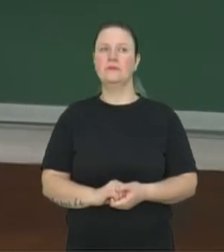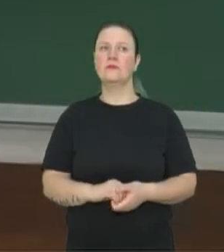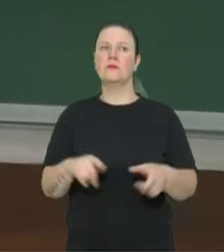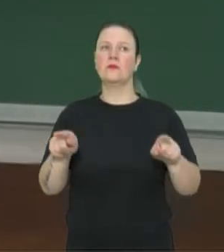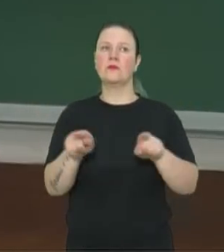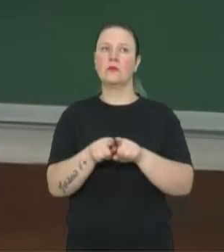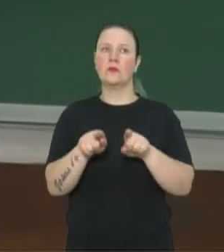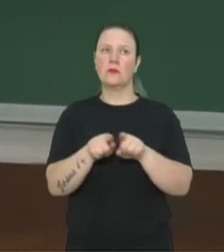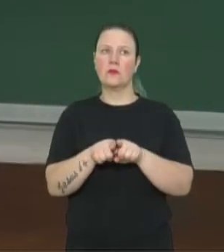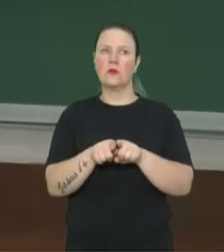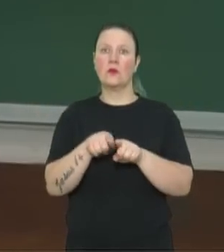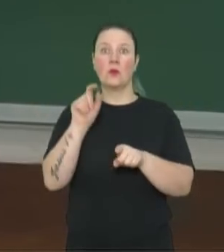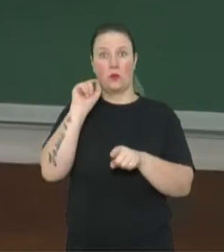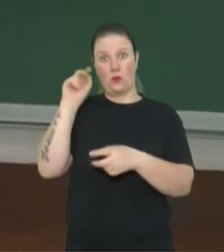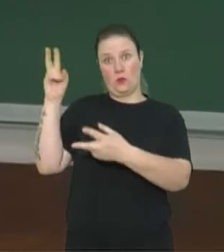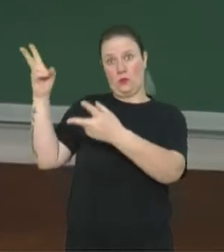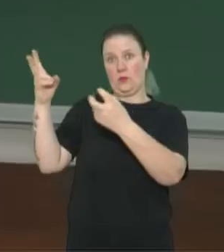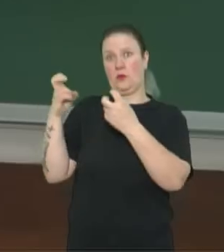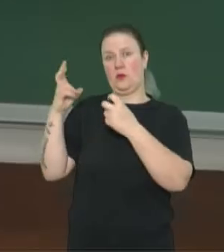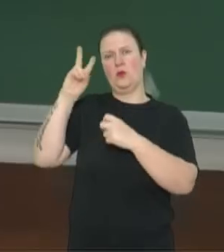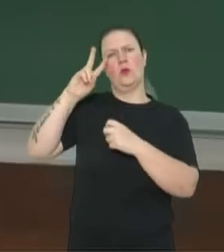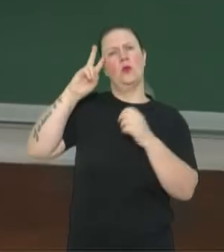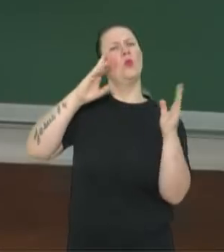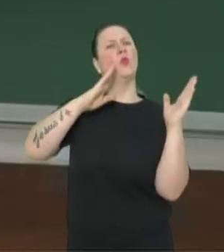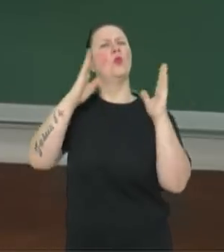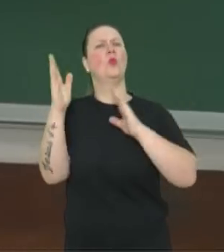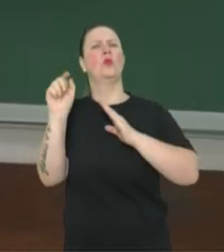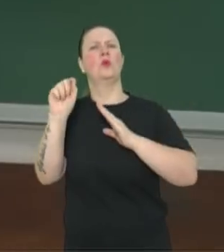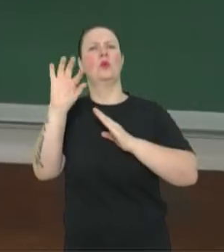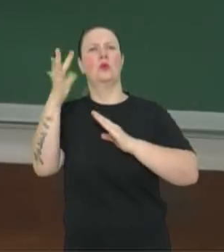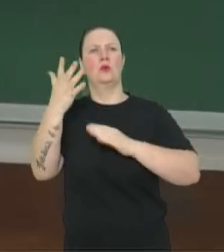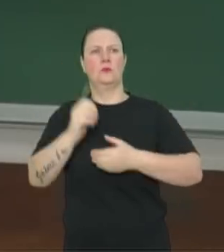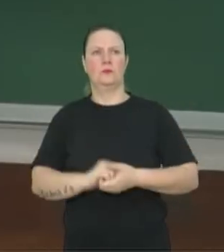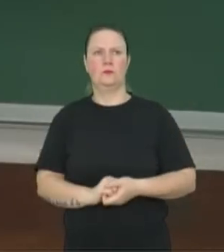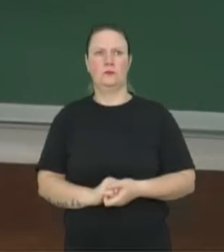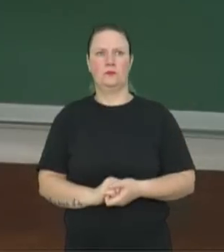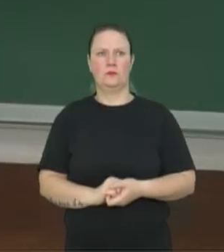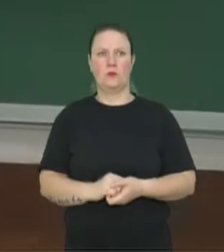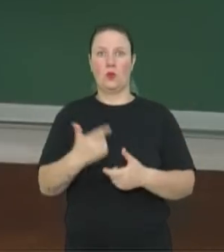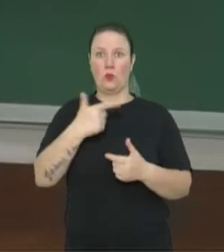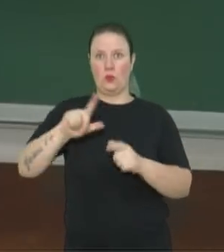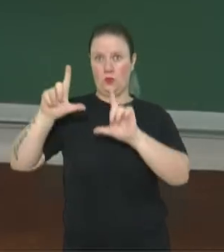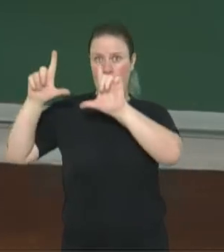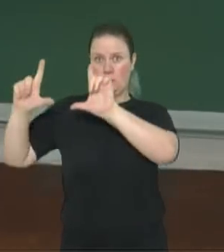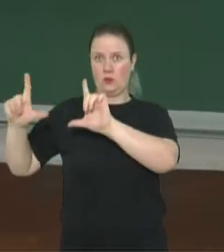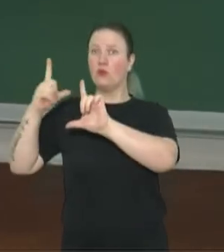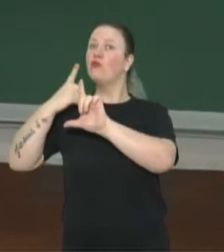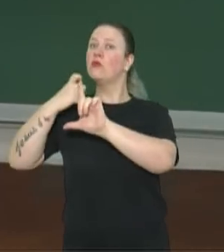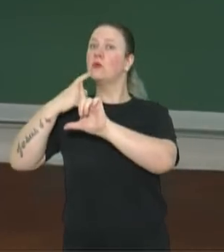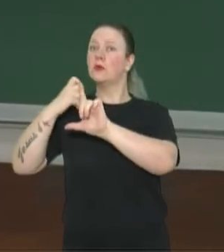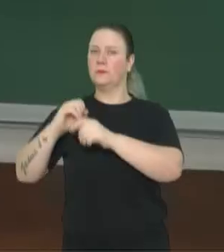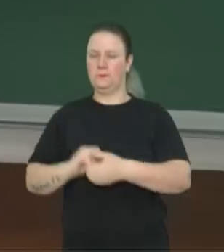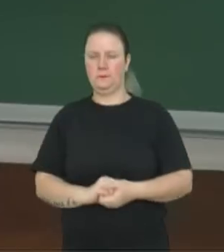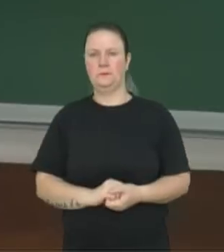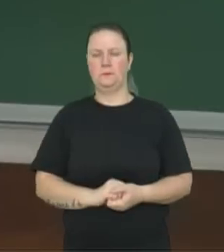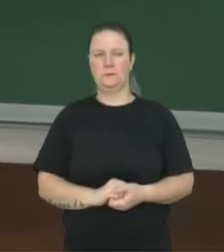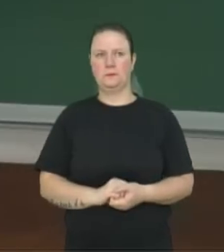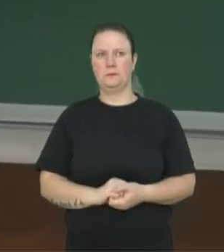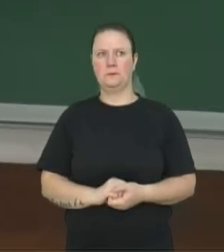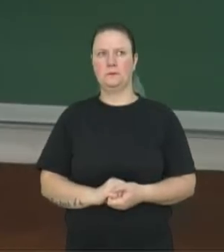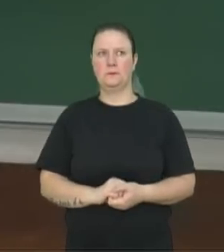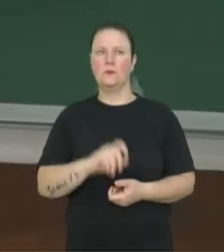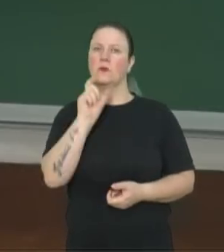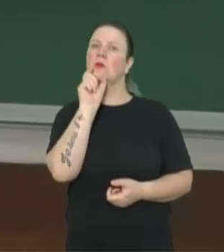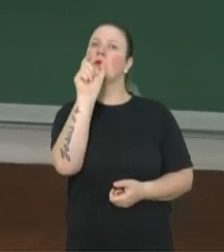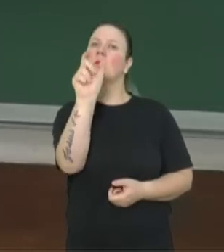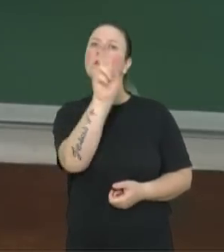we fix it. Olha aqui a história, o que aconteceu. E lá, have a break, have a Kit Kat. A